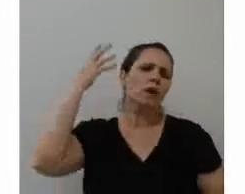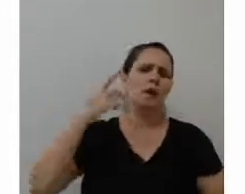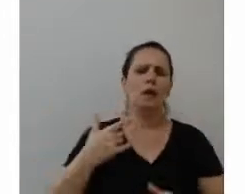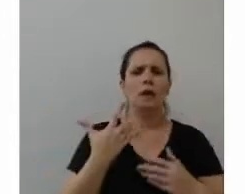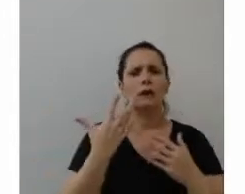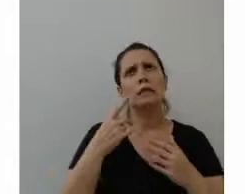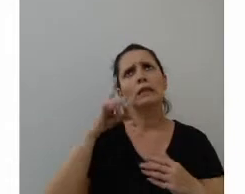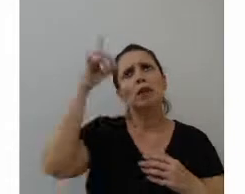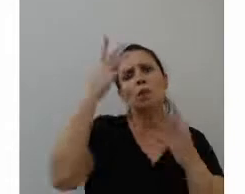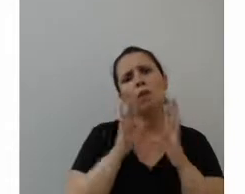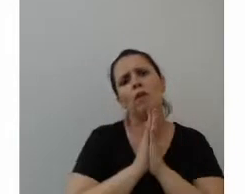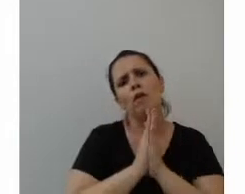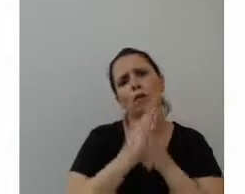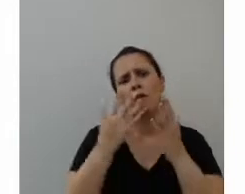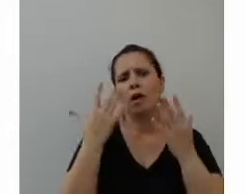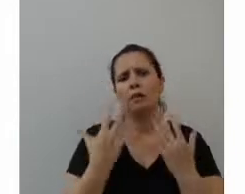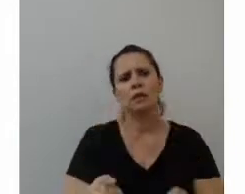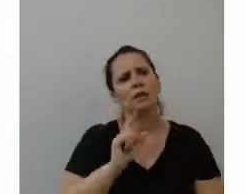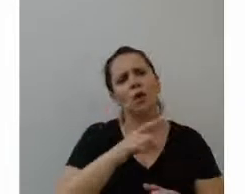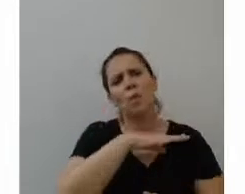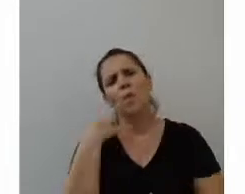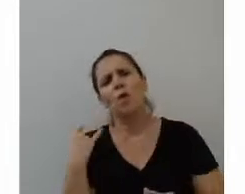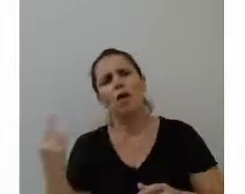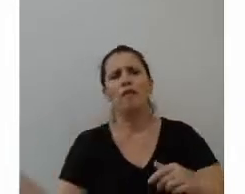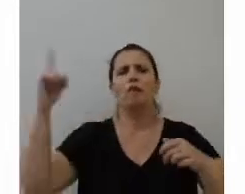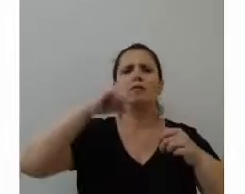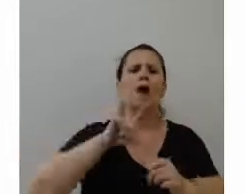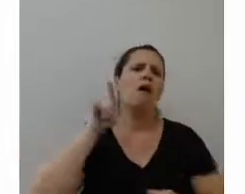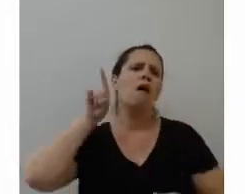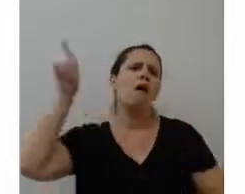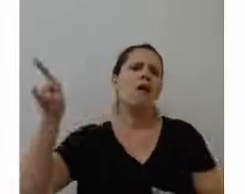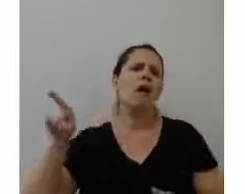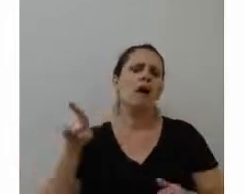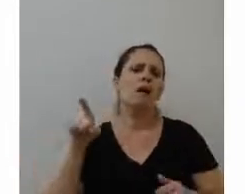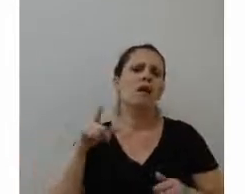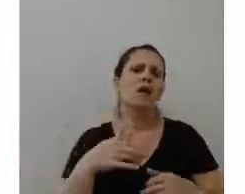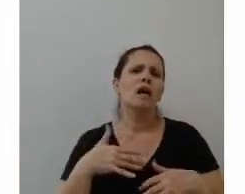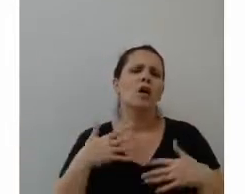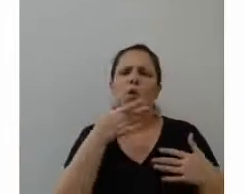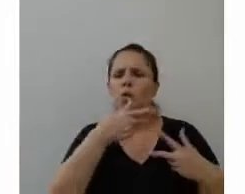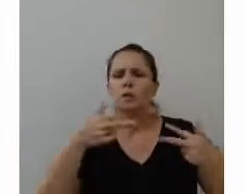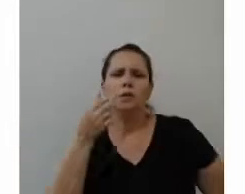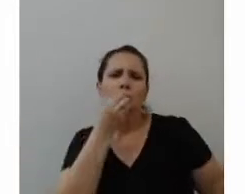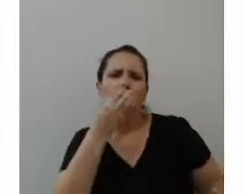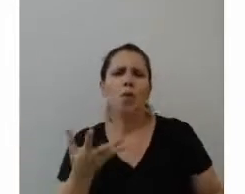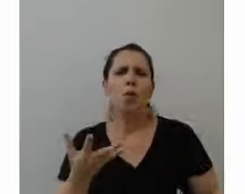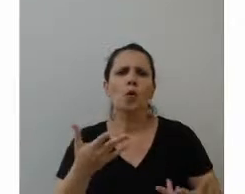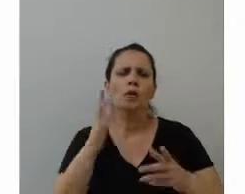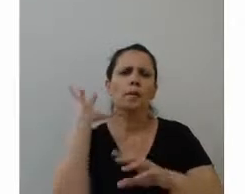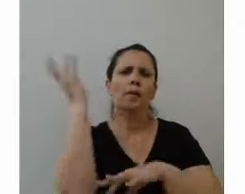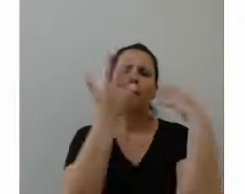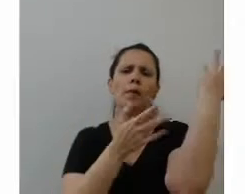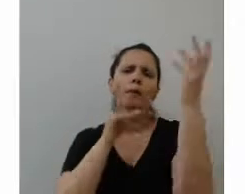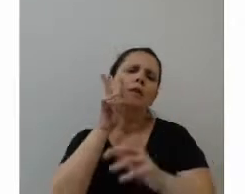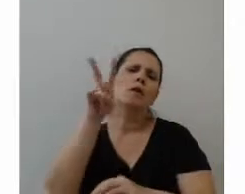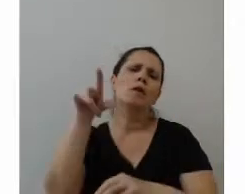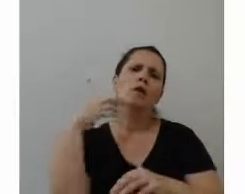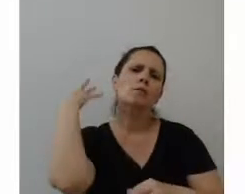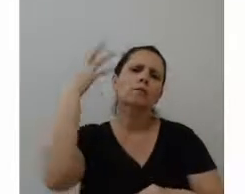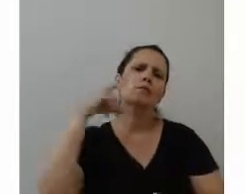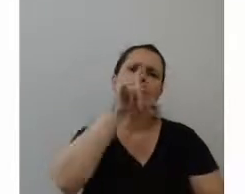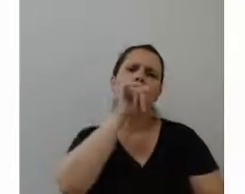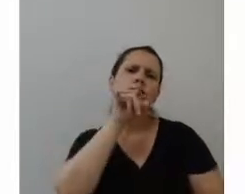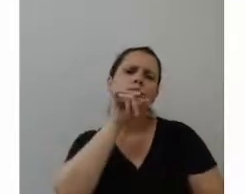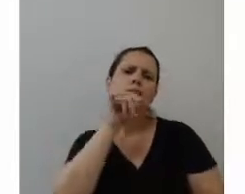que eu morra sem que eu volte para lá, sem que desfrute os primores que não encontro por cá, sem que ainda viste as palmeiras, onde canta o